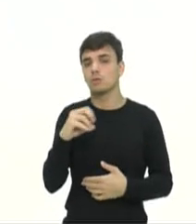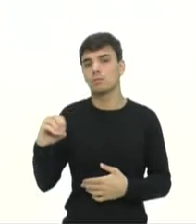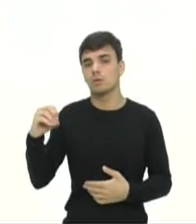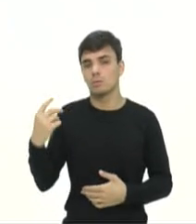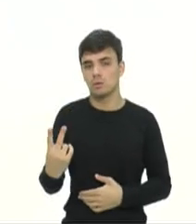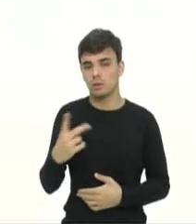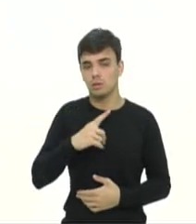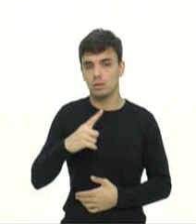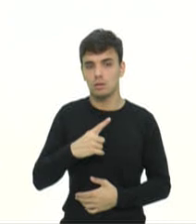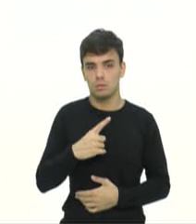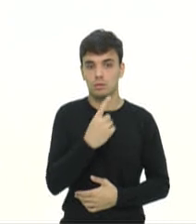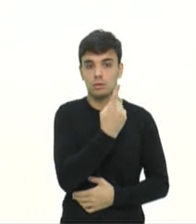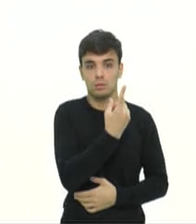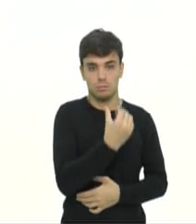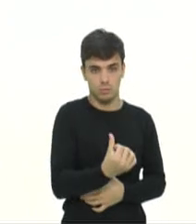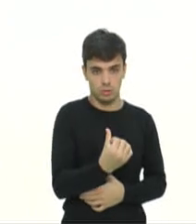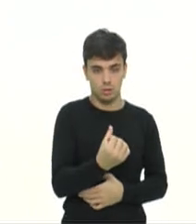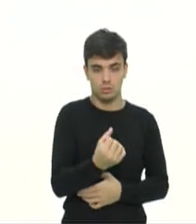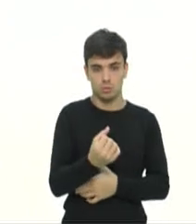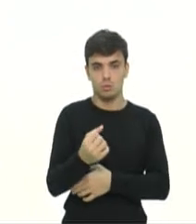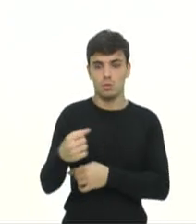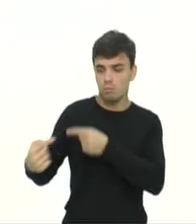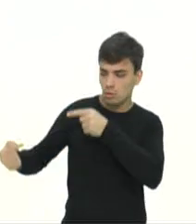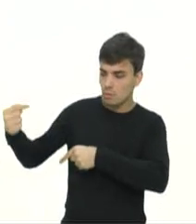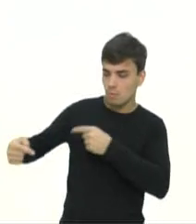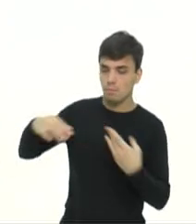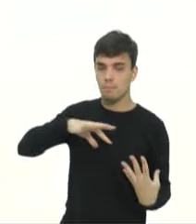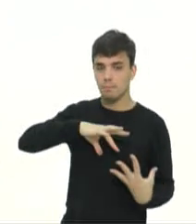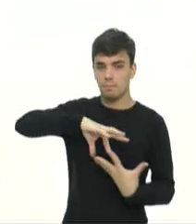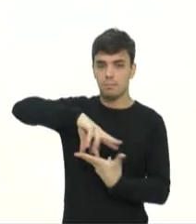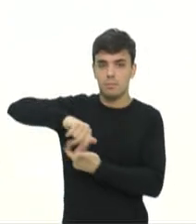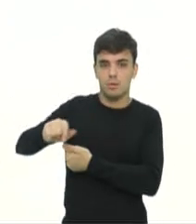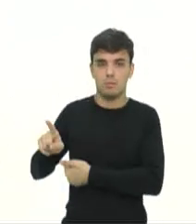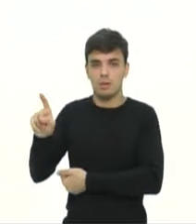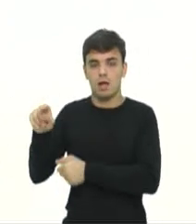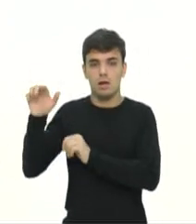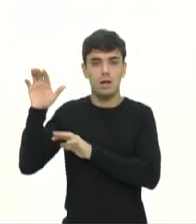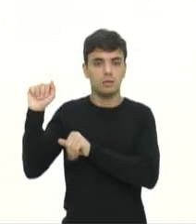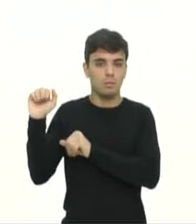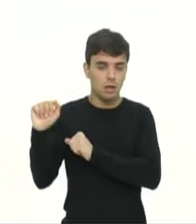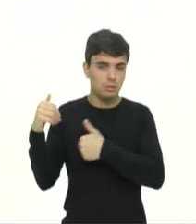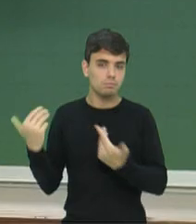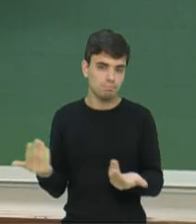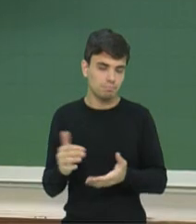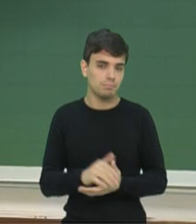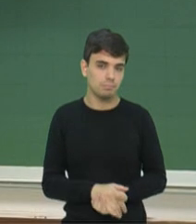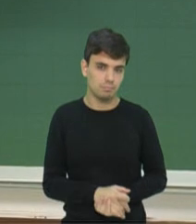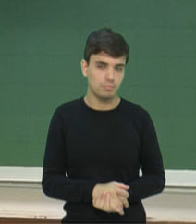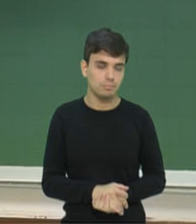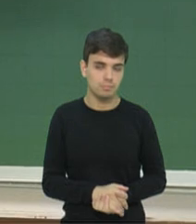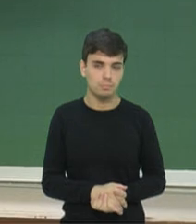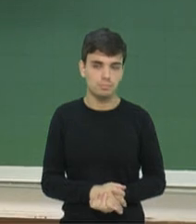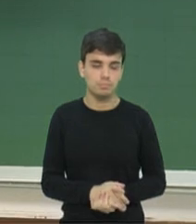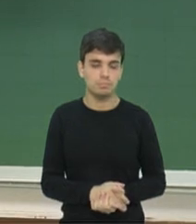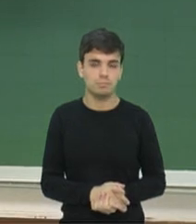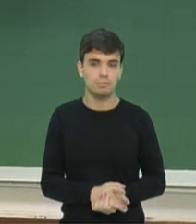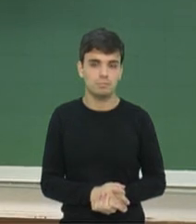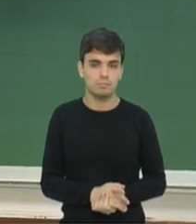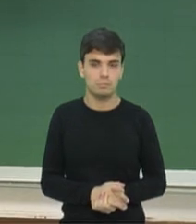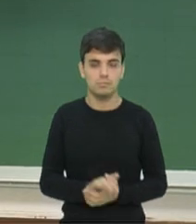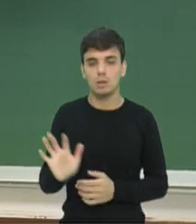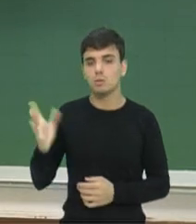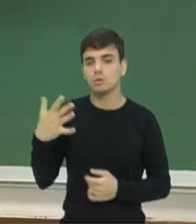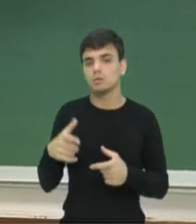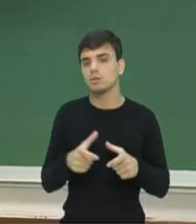16º Campeonato Mundial, realizado em Madrid, Espanha, com a participação de 84 países. Então, foi a competição que houve ali a